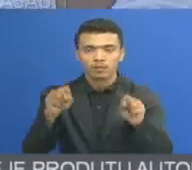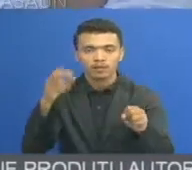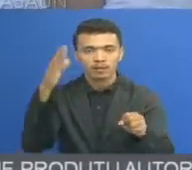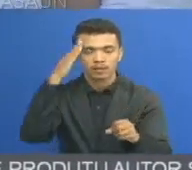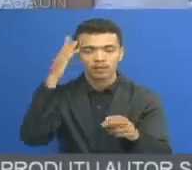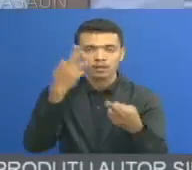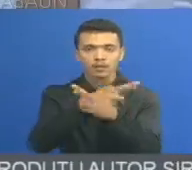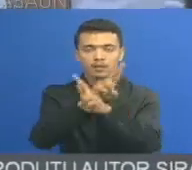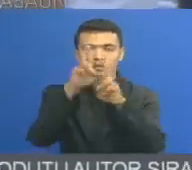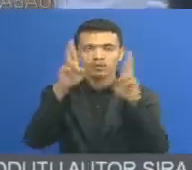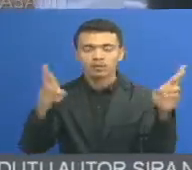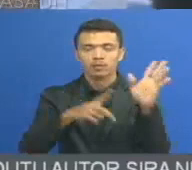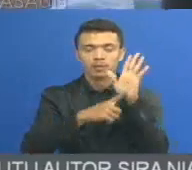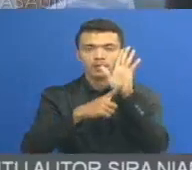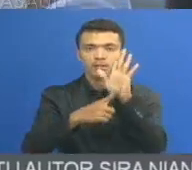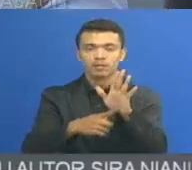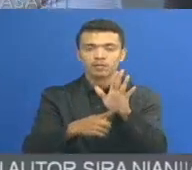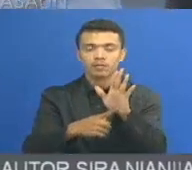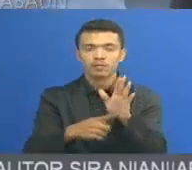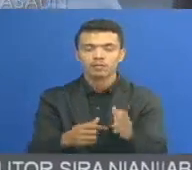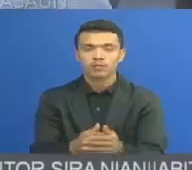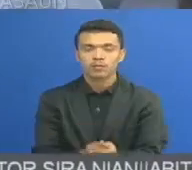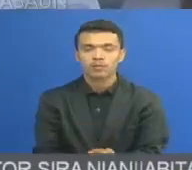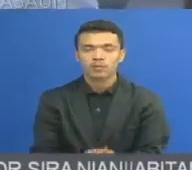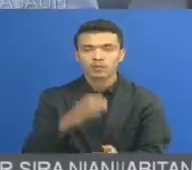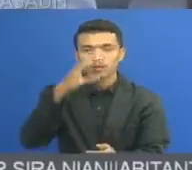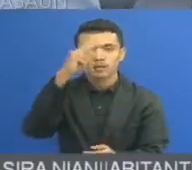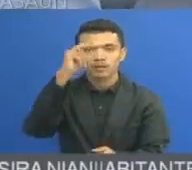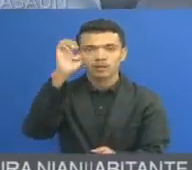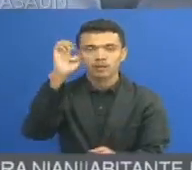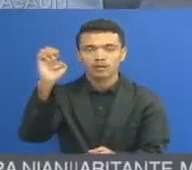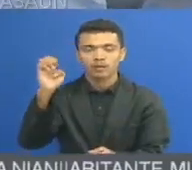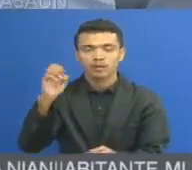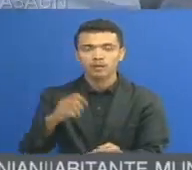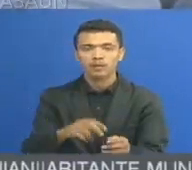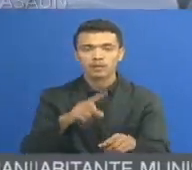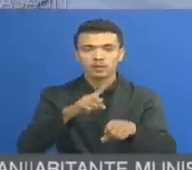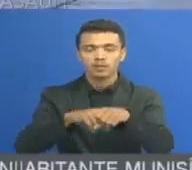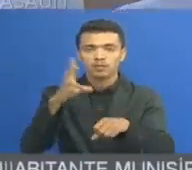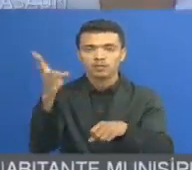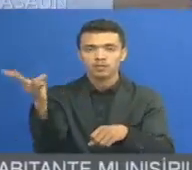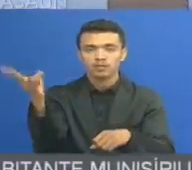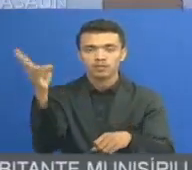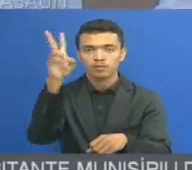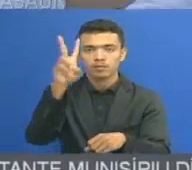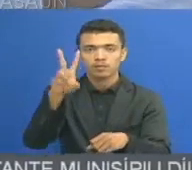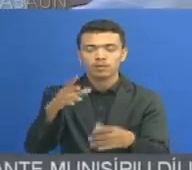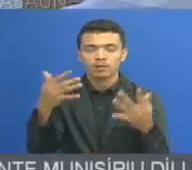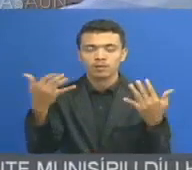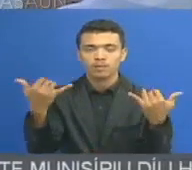que resultado se FOSAI, provisório de CNE FOSAI. 72 horas. Cata